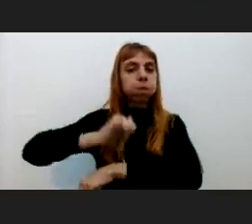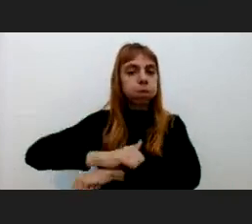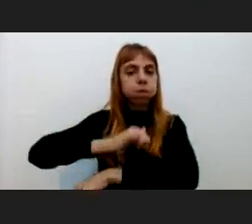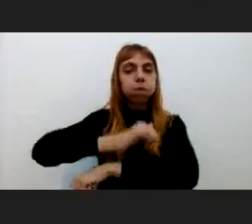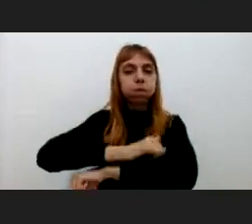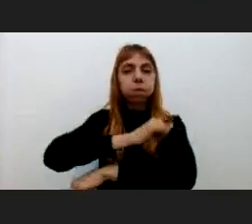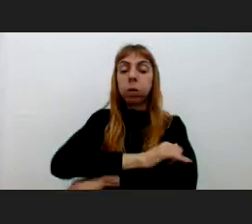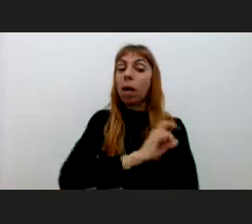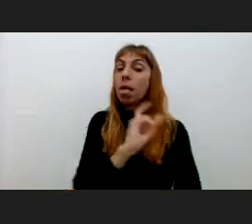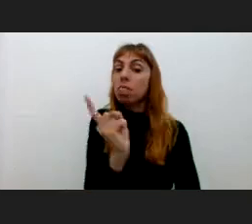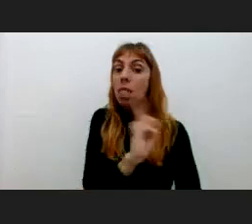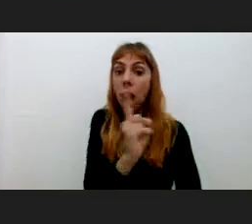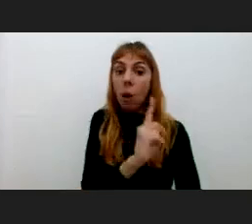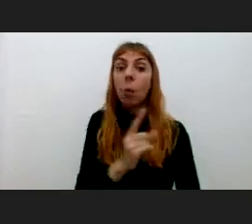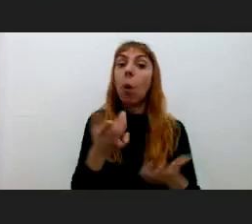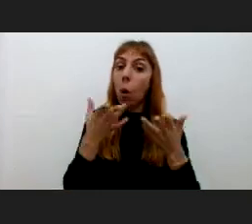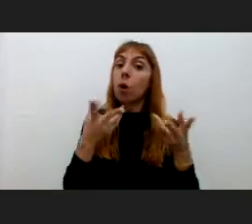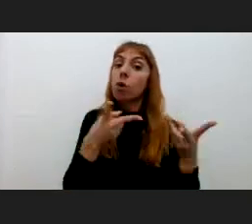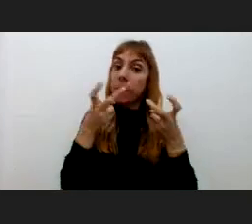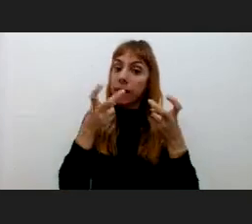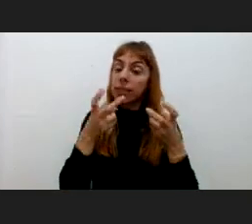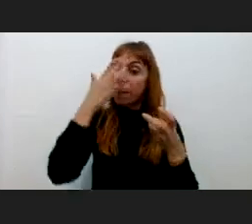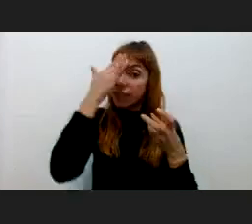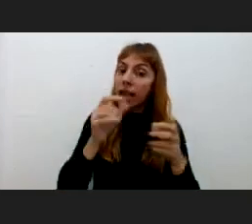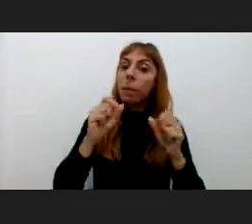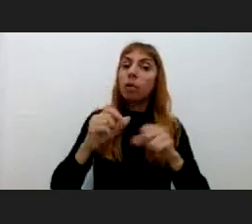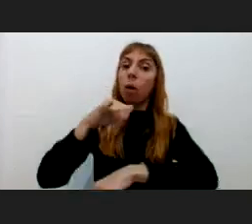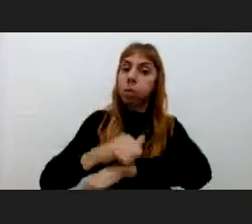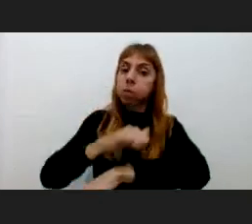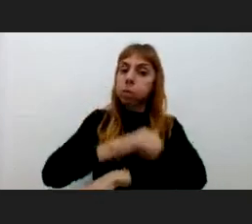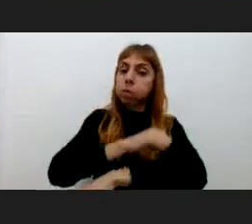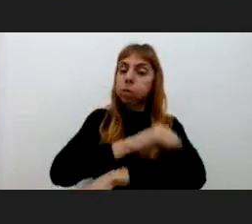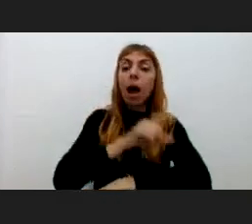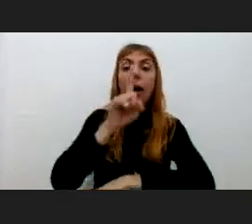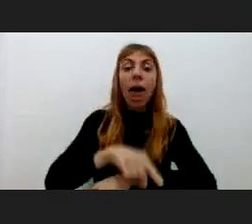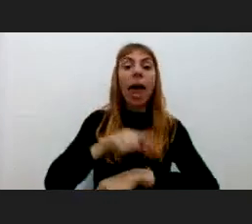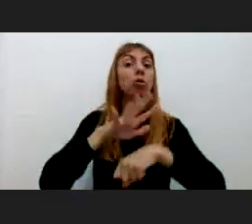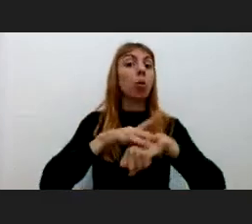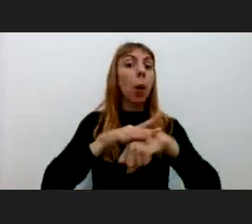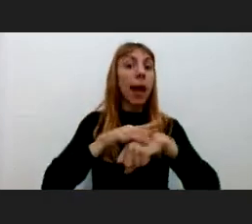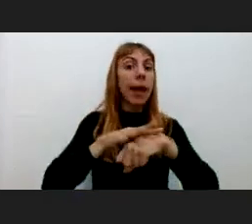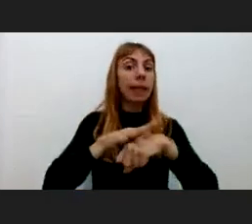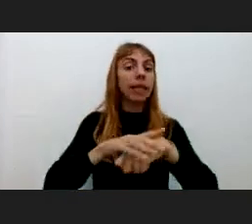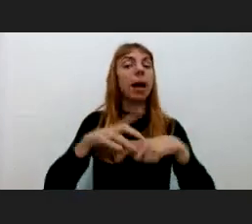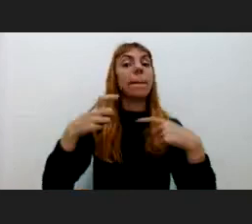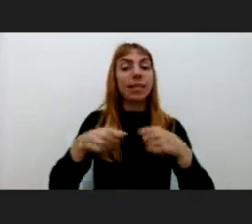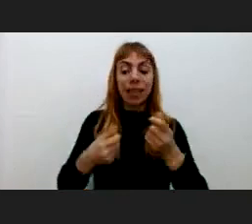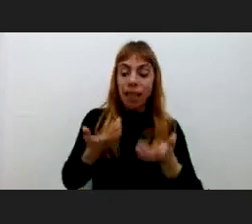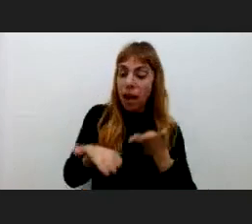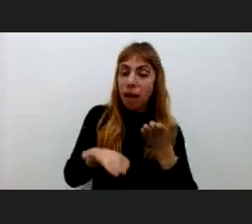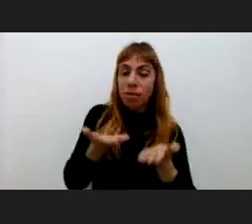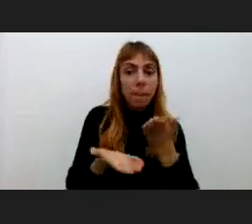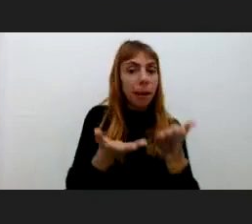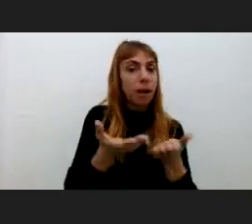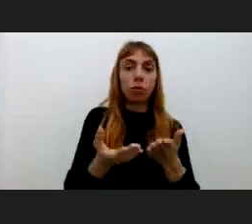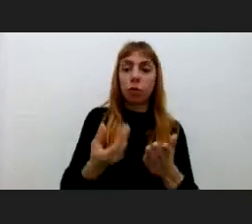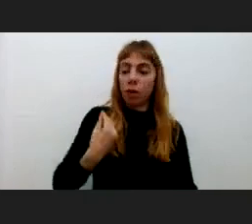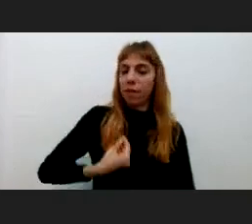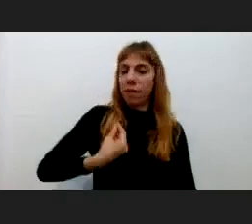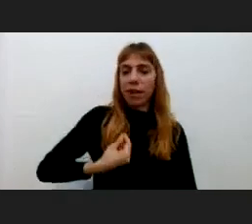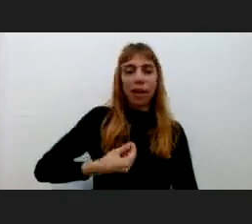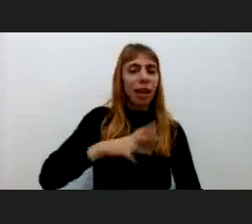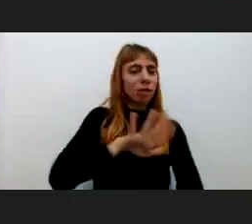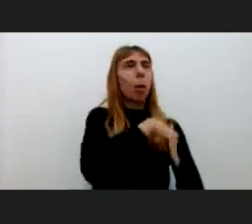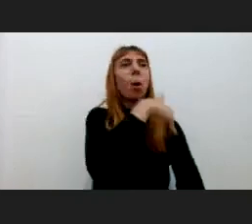condição crônica, né? Ela tem que ser tratada a vida inteira, né? porque ela